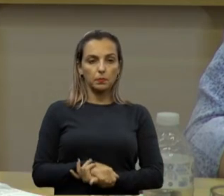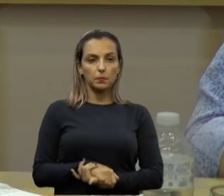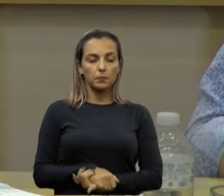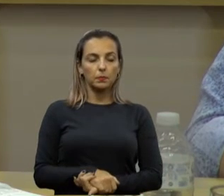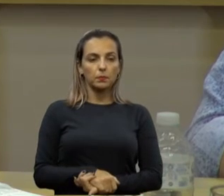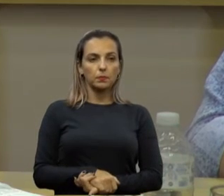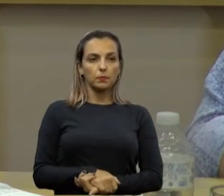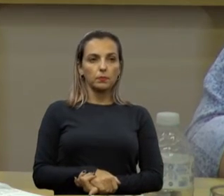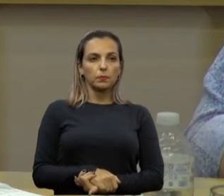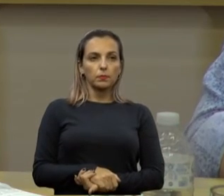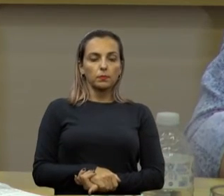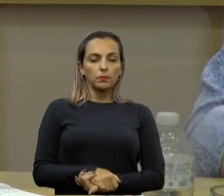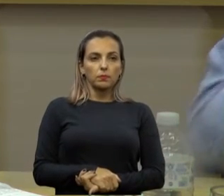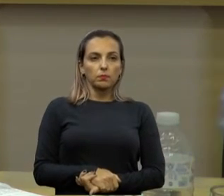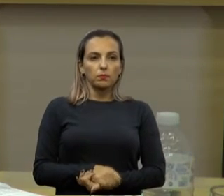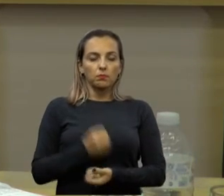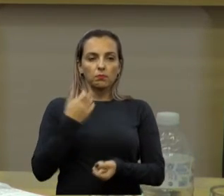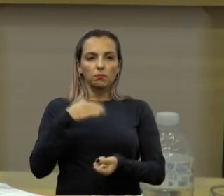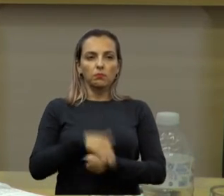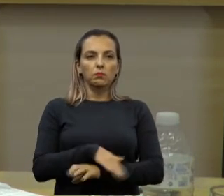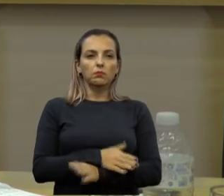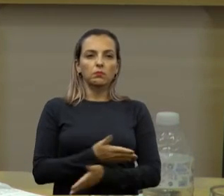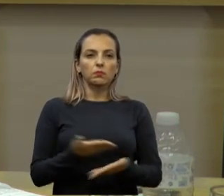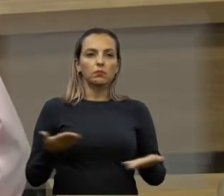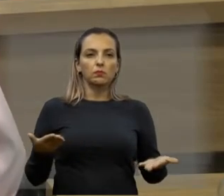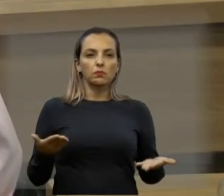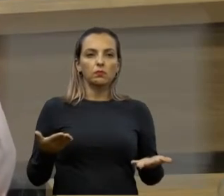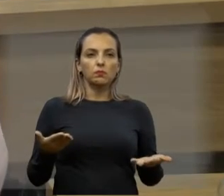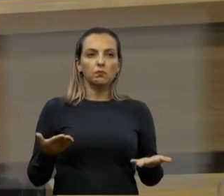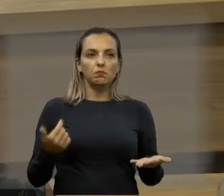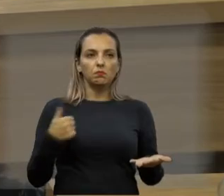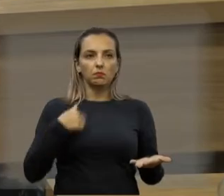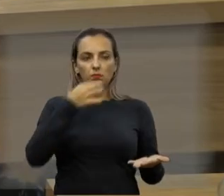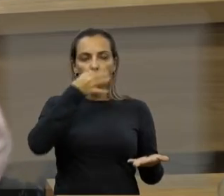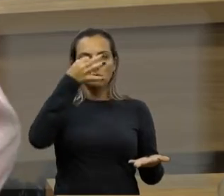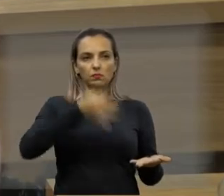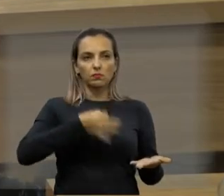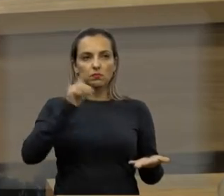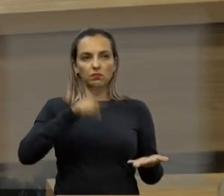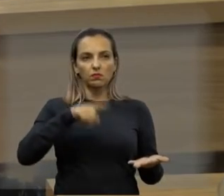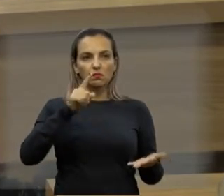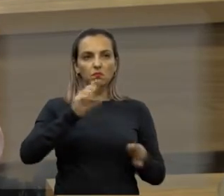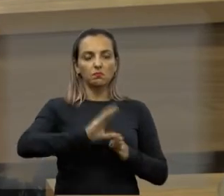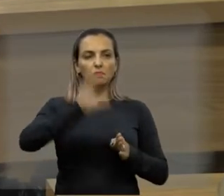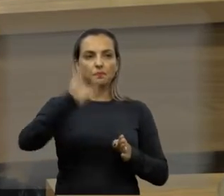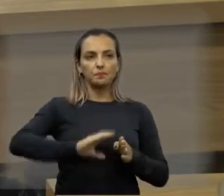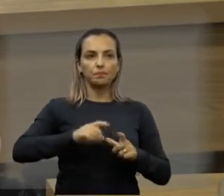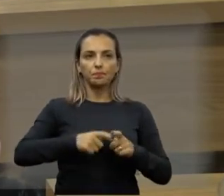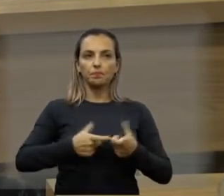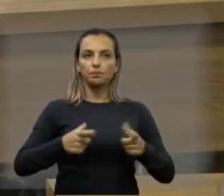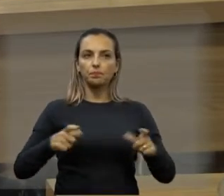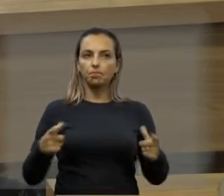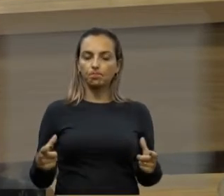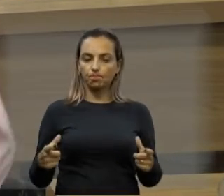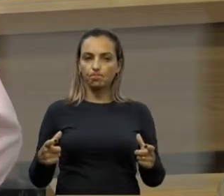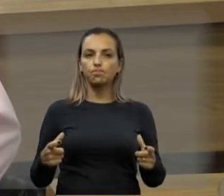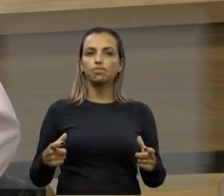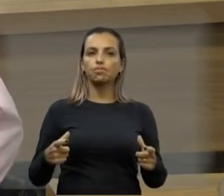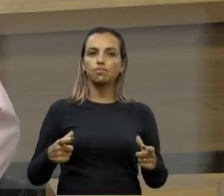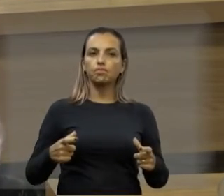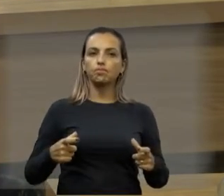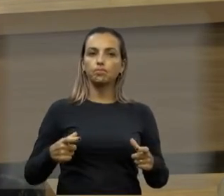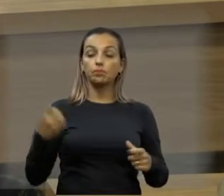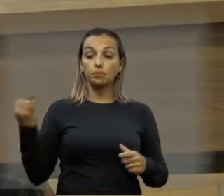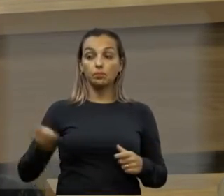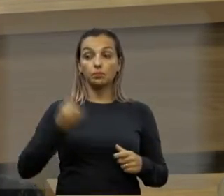Tá bom boa noite a todos novamente ou eu acho também que essa casa fica bem maior os debates né